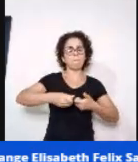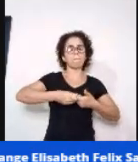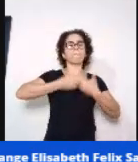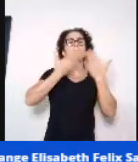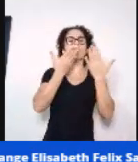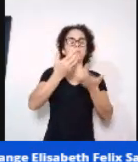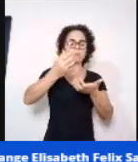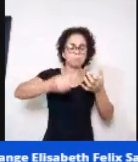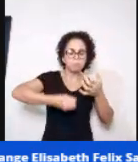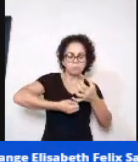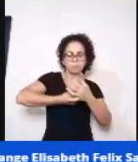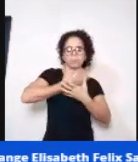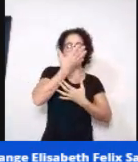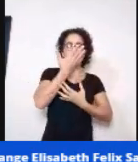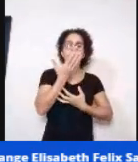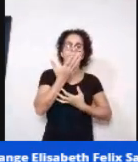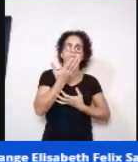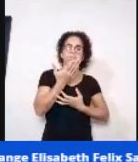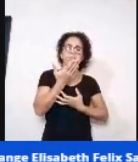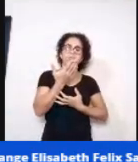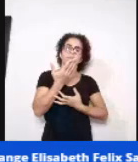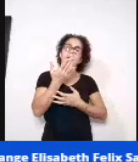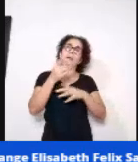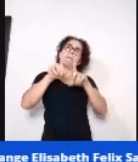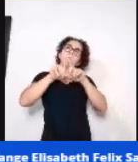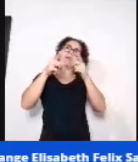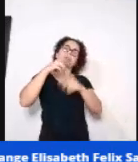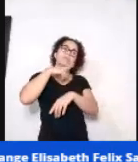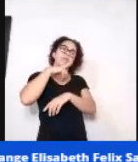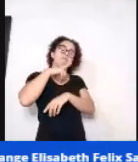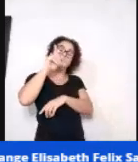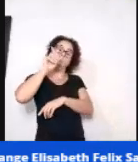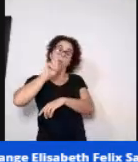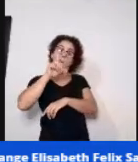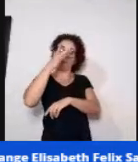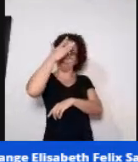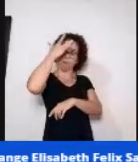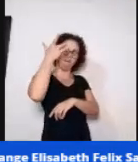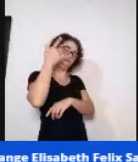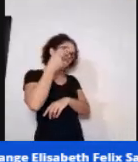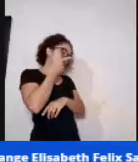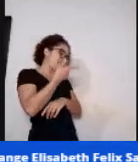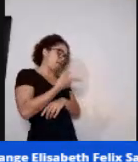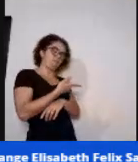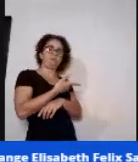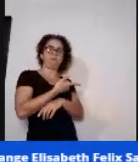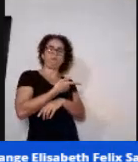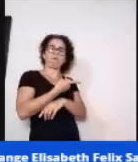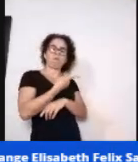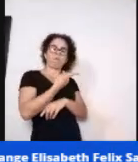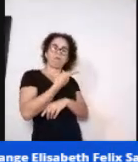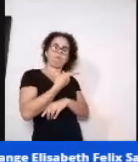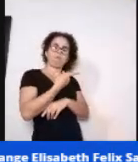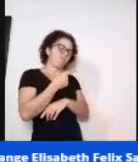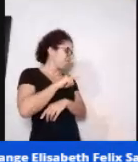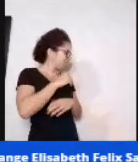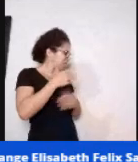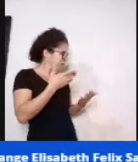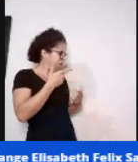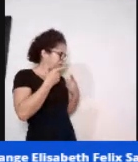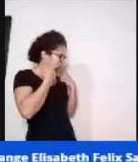né? Tranquilo. Mas teve uma pessoa que falou para mim, para com esse drama, você